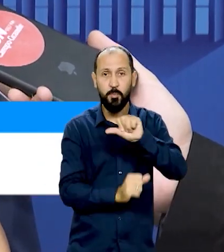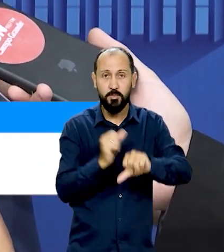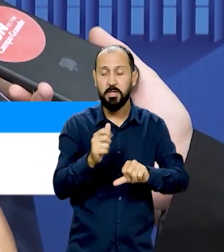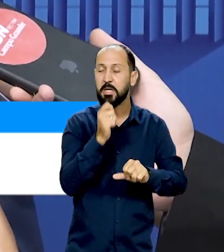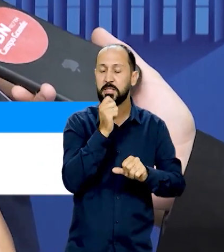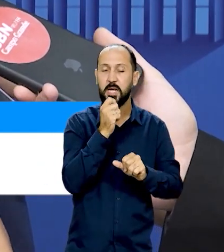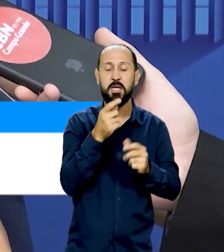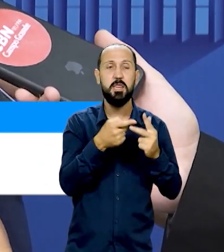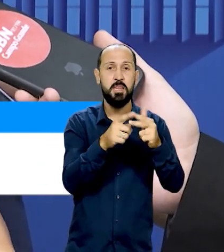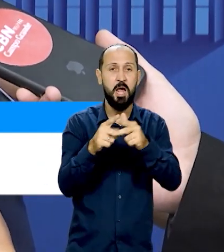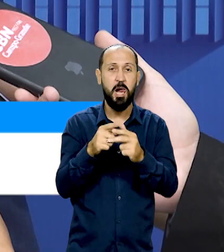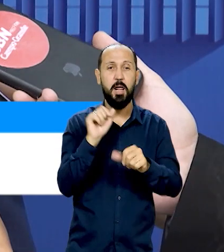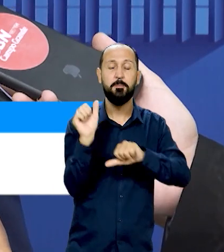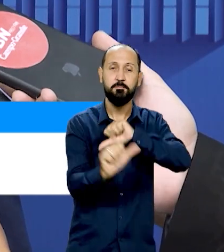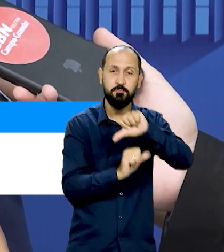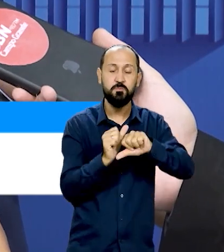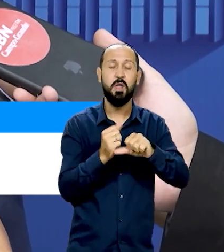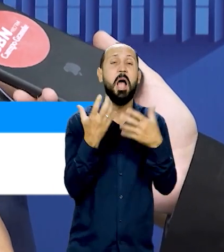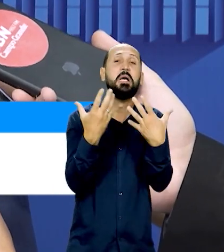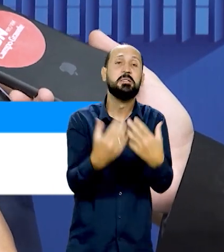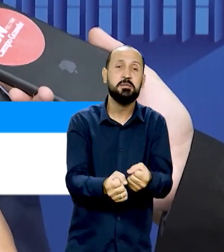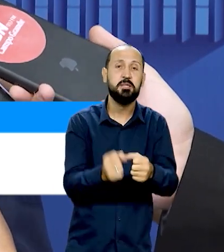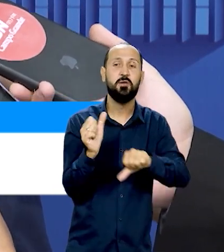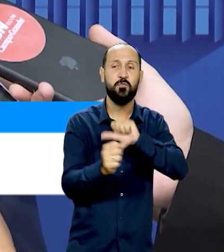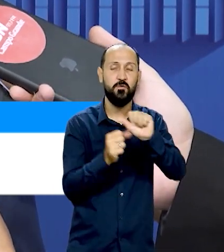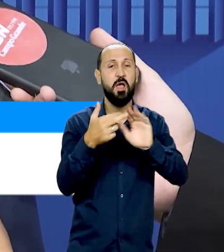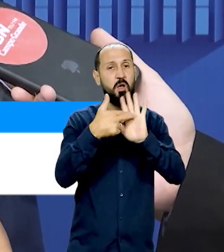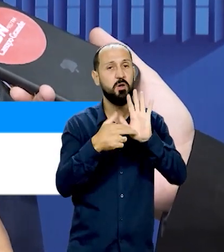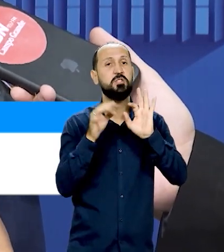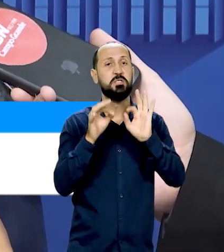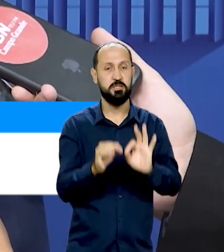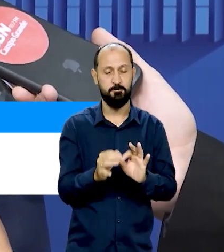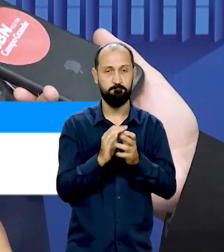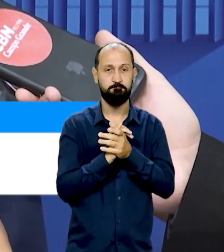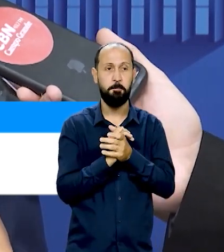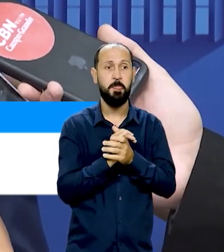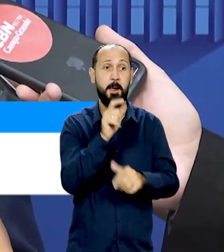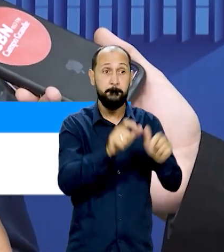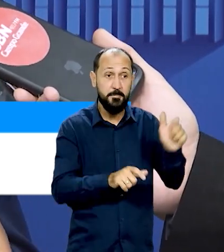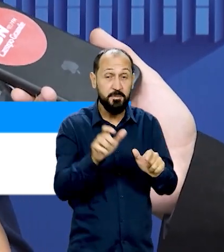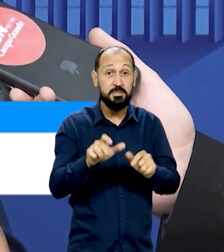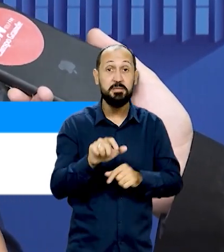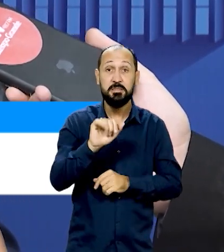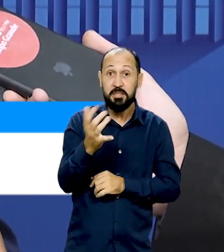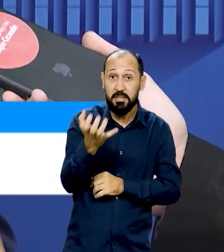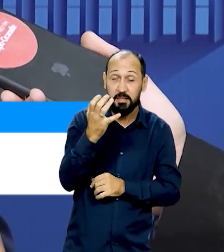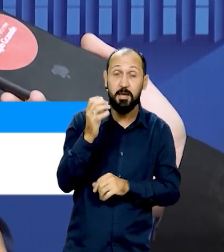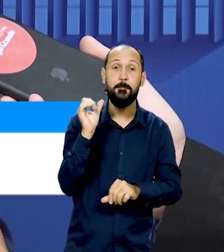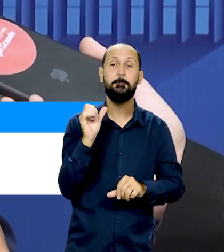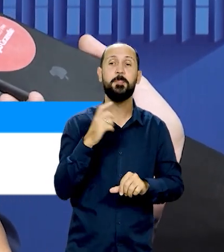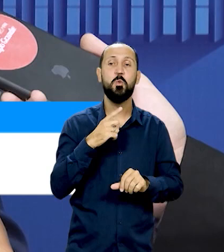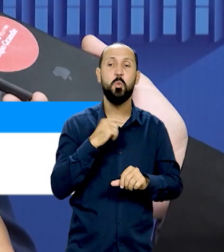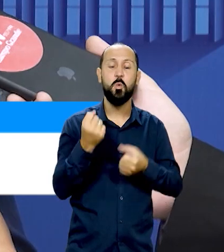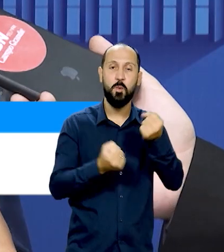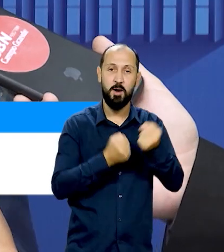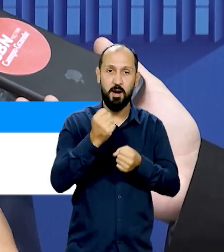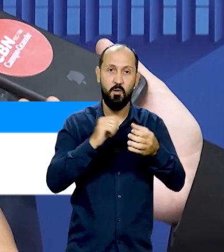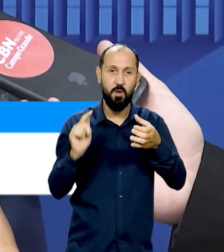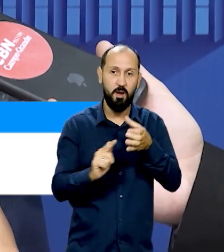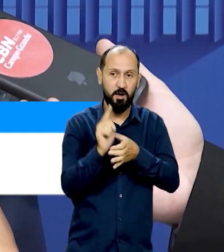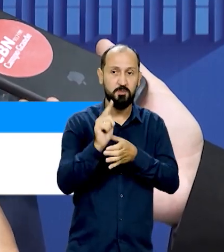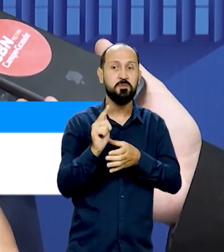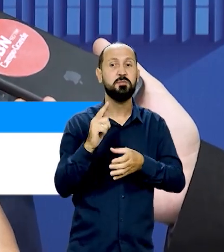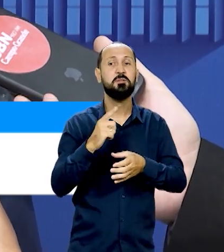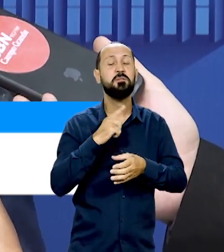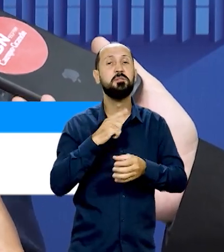a transformação e não regularizaram, poder ter anistia e regularizar os seus veículos. As pessoas que quiserem colocar o seu veículo a